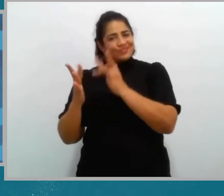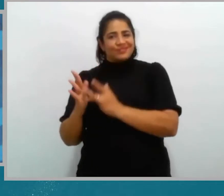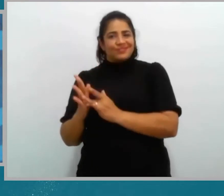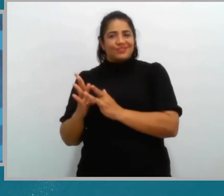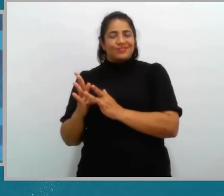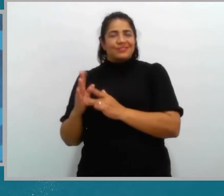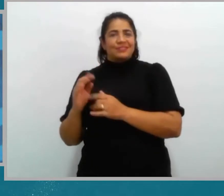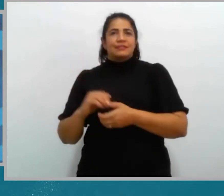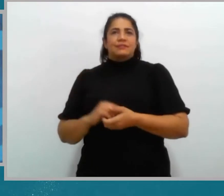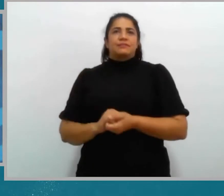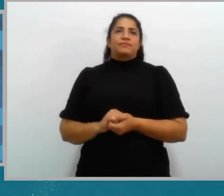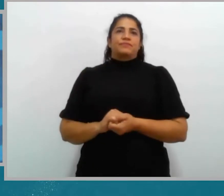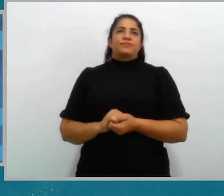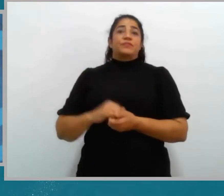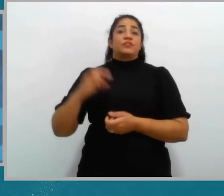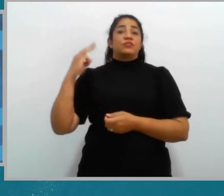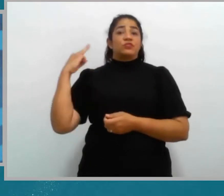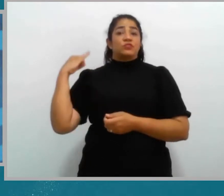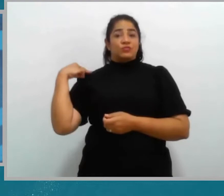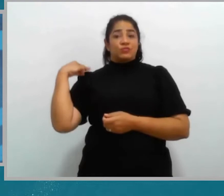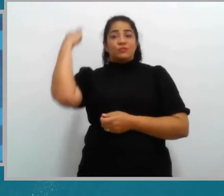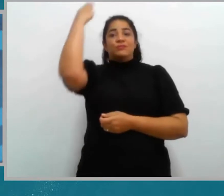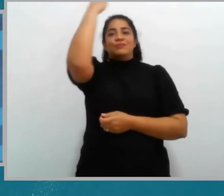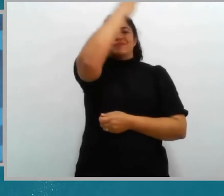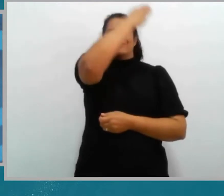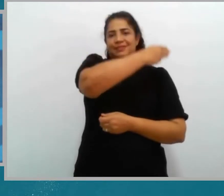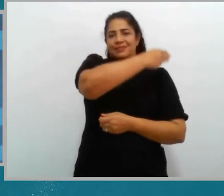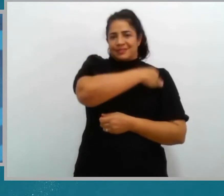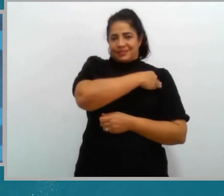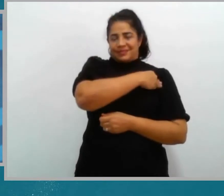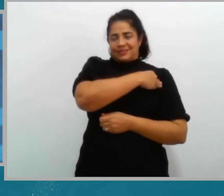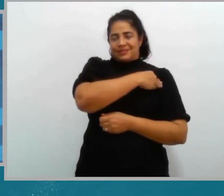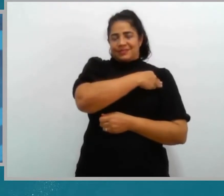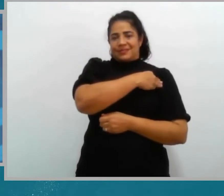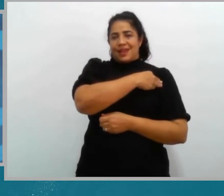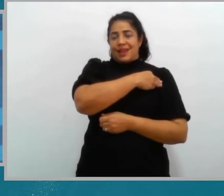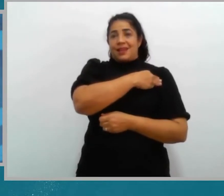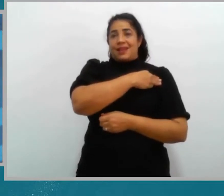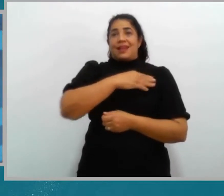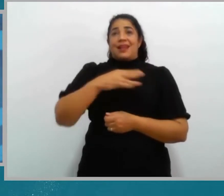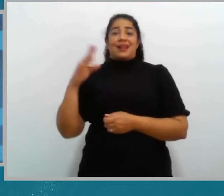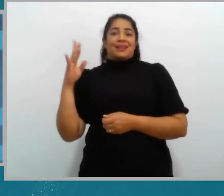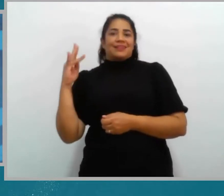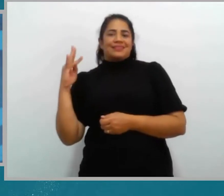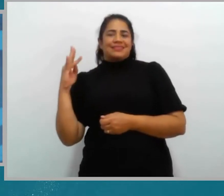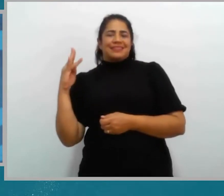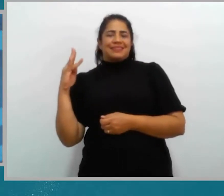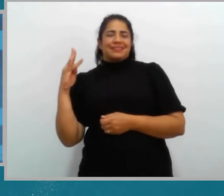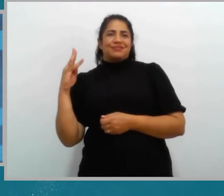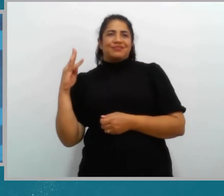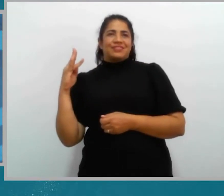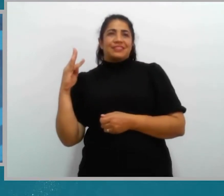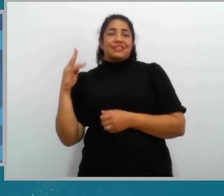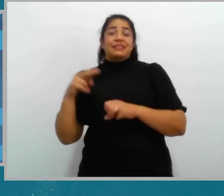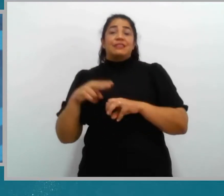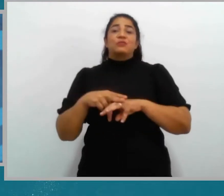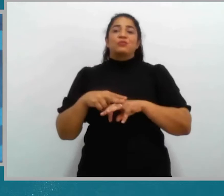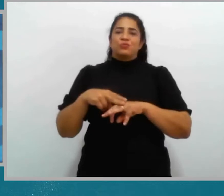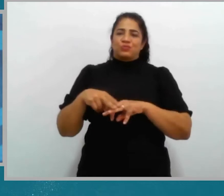estava desposada a José, mas Jesus não era filho de José, por